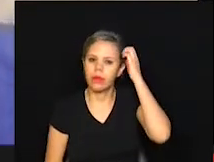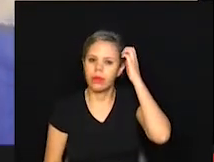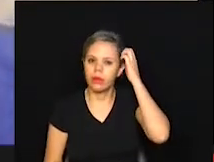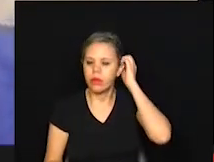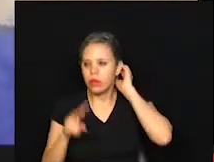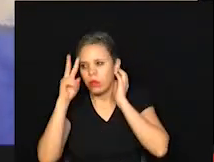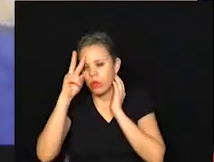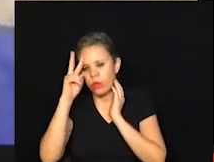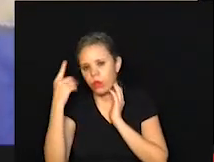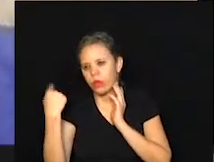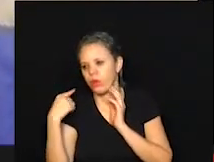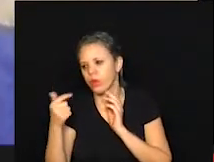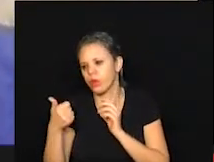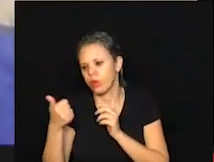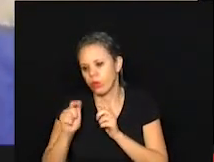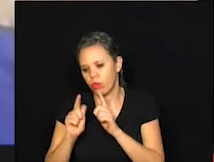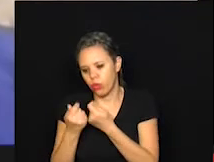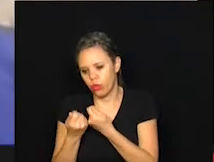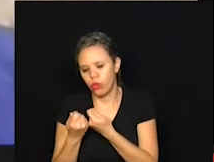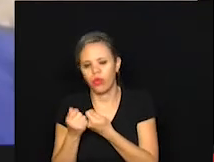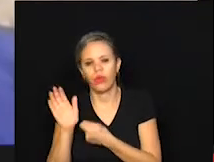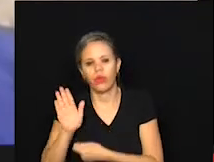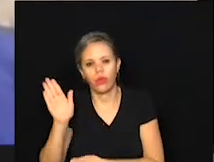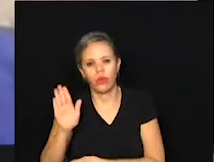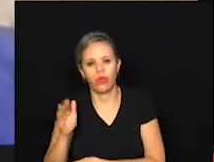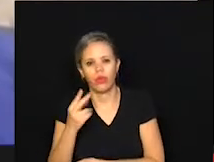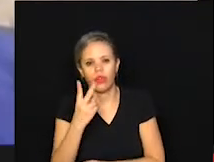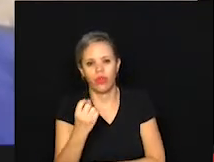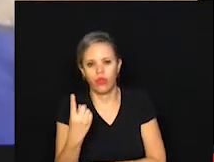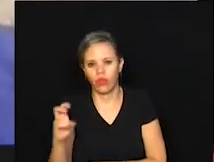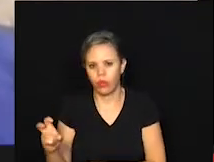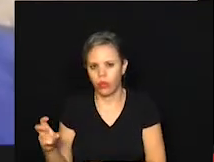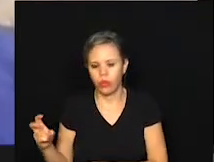que a primeira gestão de eleição foi